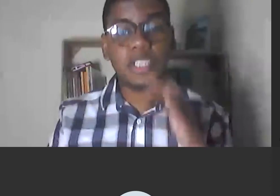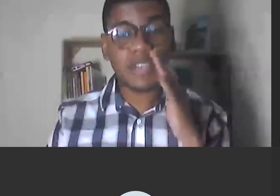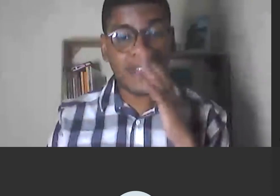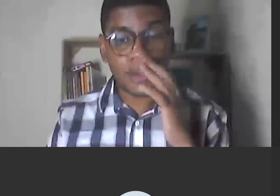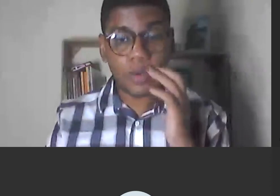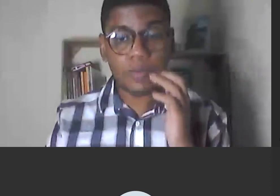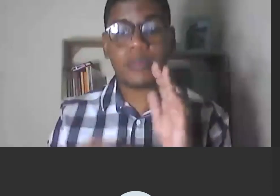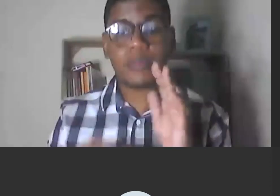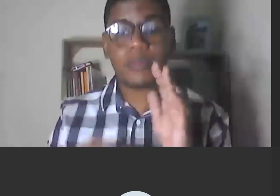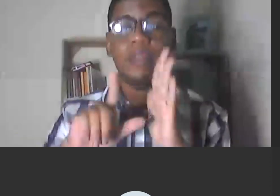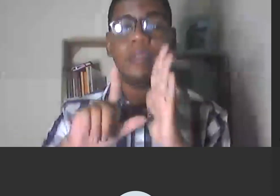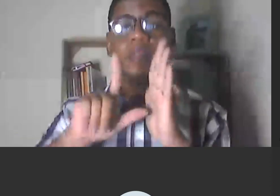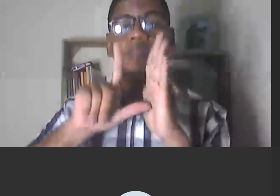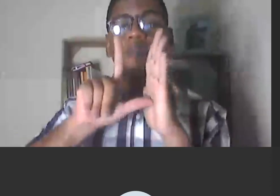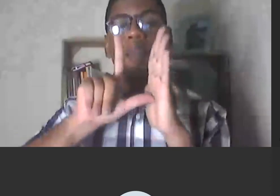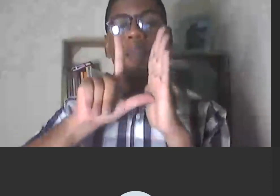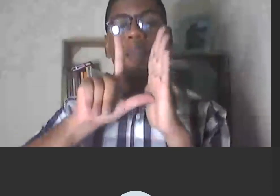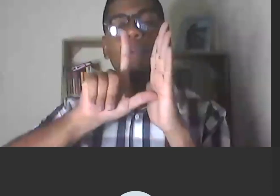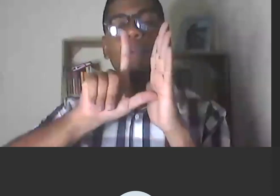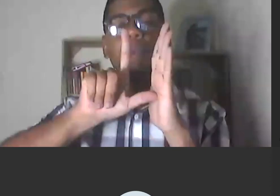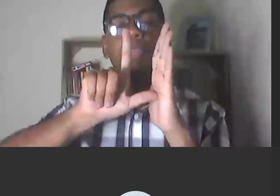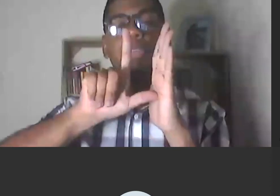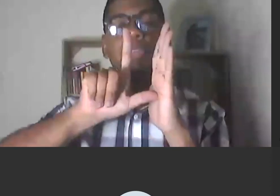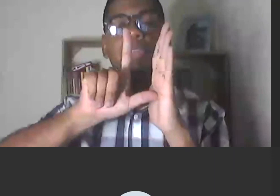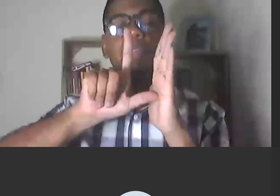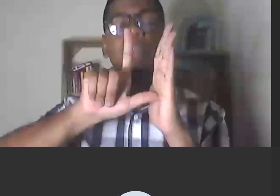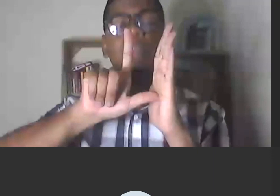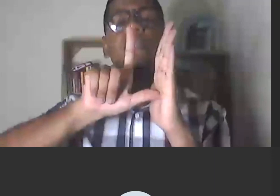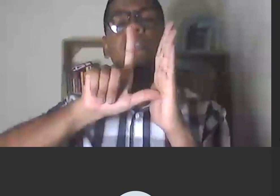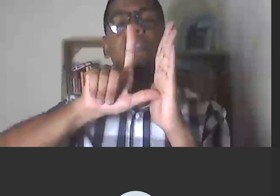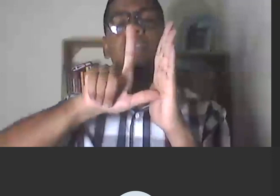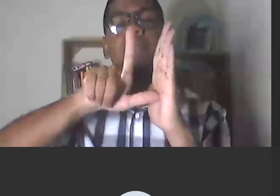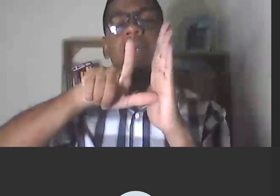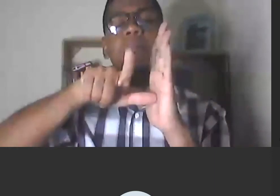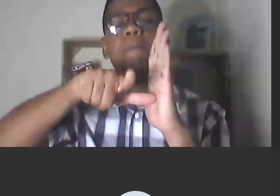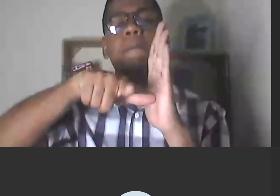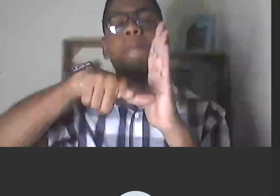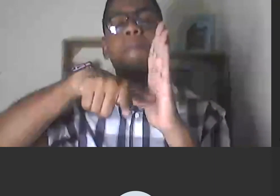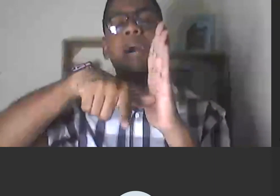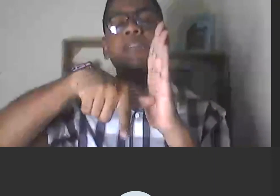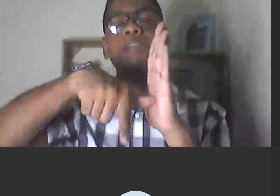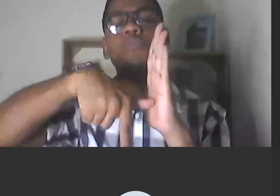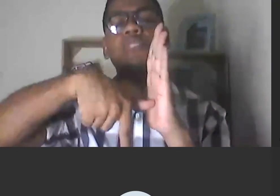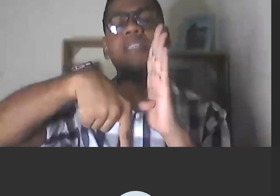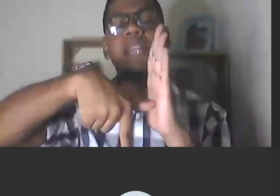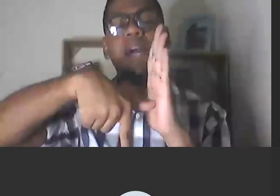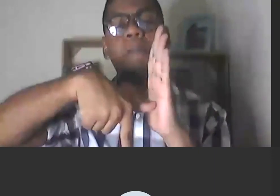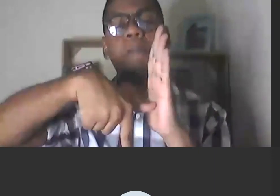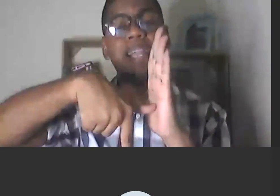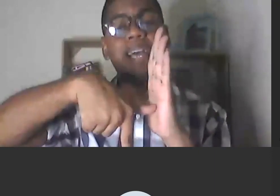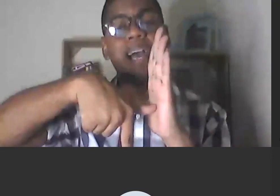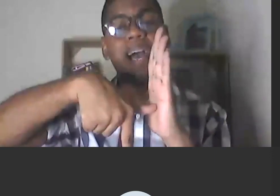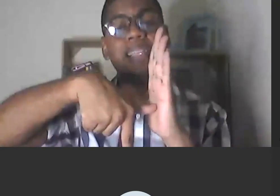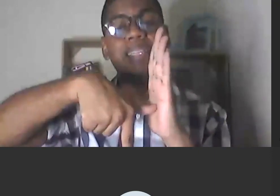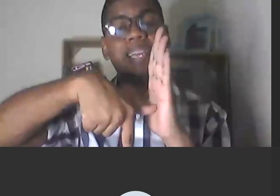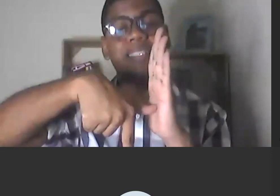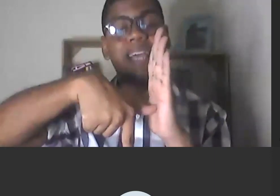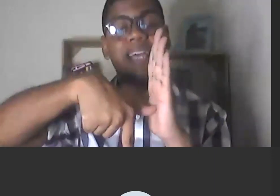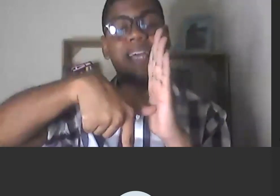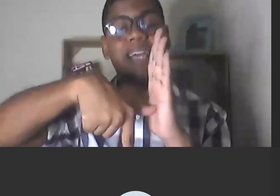Esse sinal a gente já falou, né? Se eu pego a mão em L, de cima para baixo, sinal